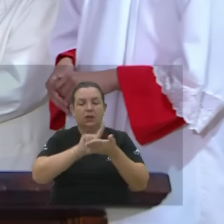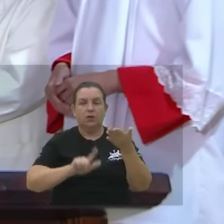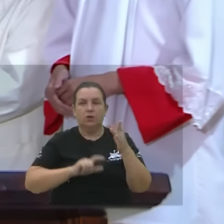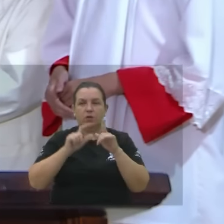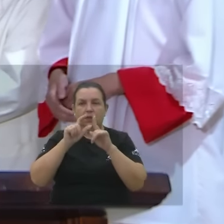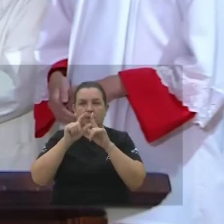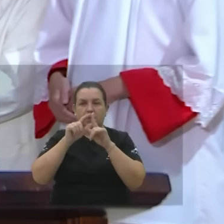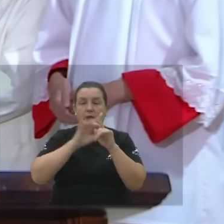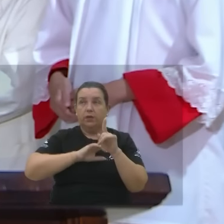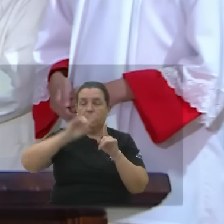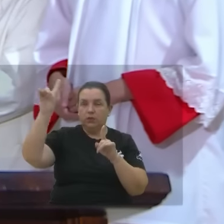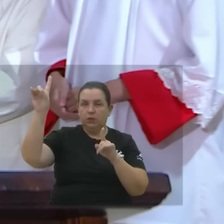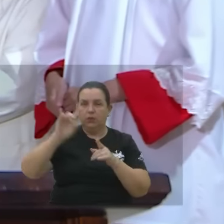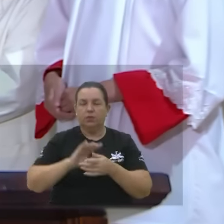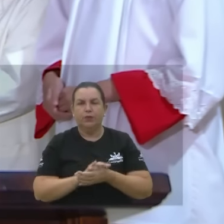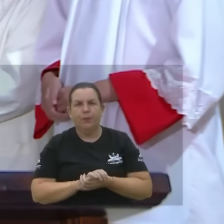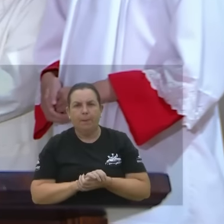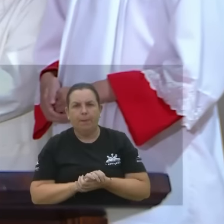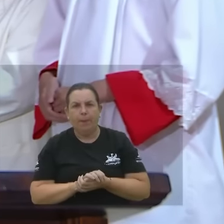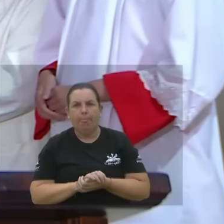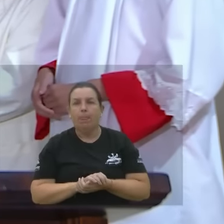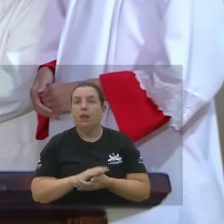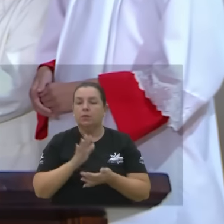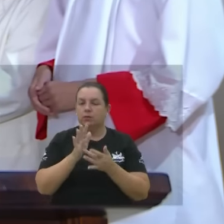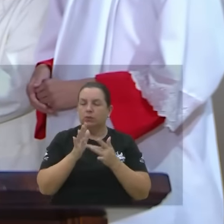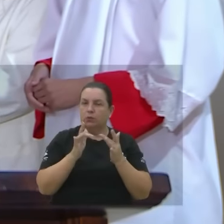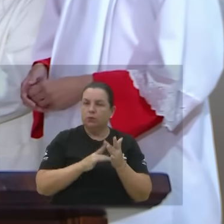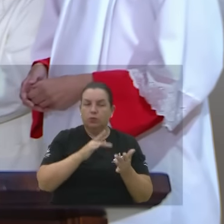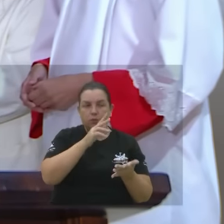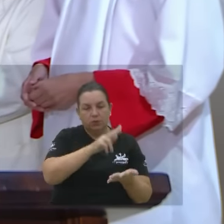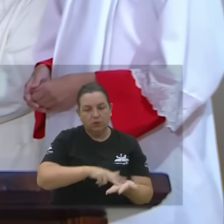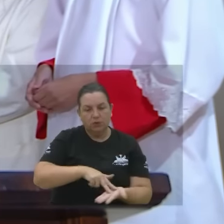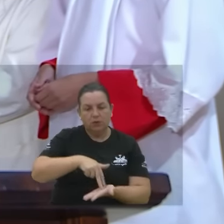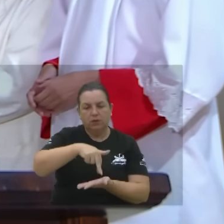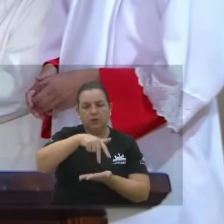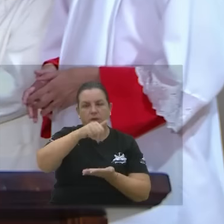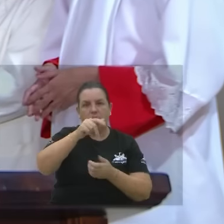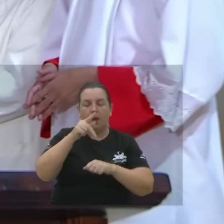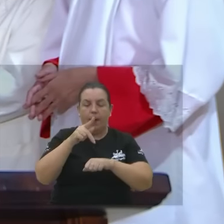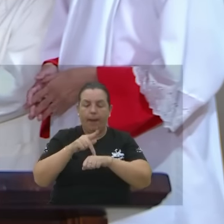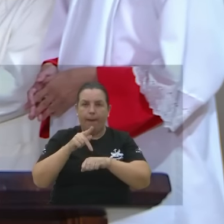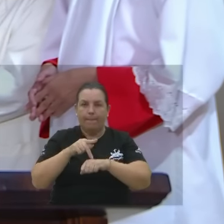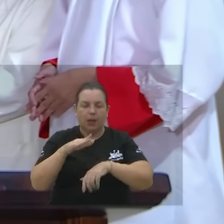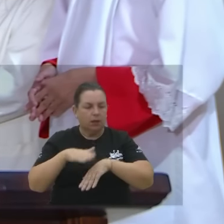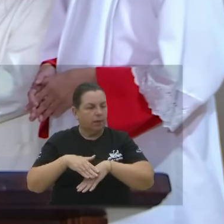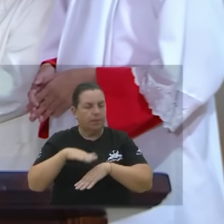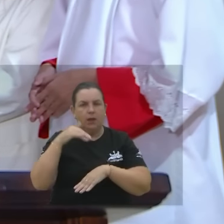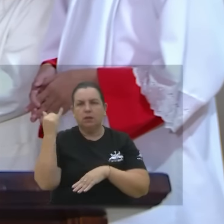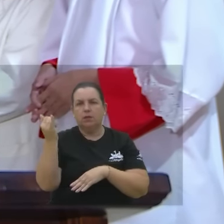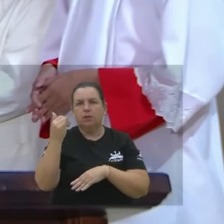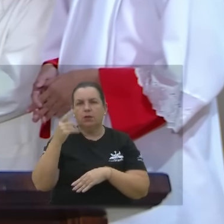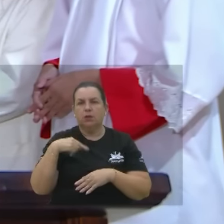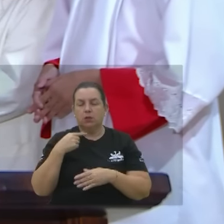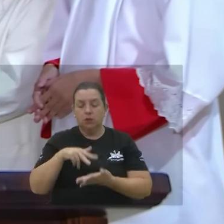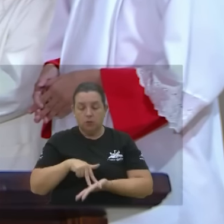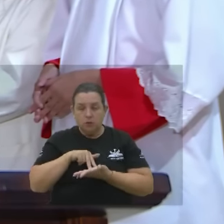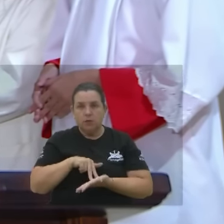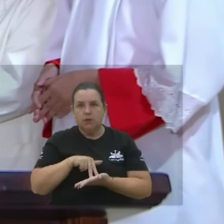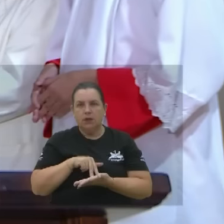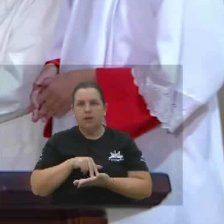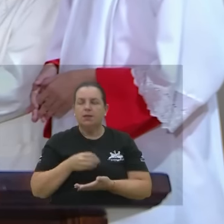Liturgia da Palavra. O ressuscitado é a pedra angular que nos sustenta. É